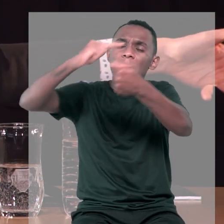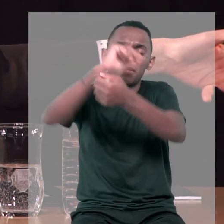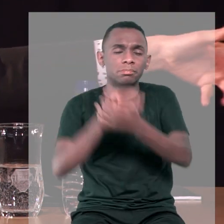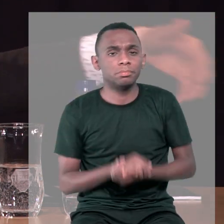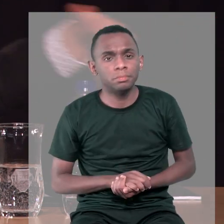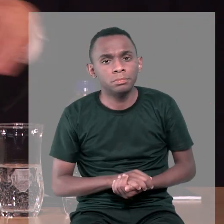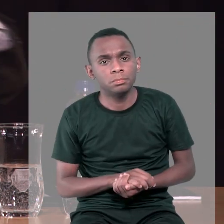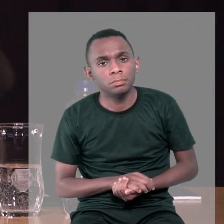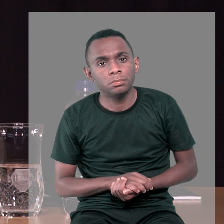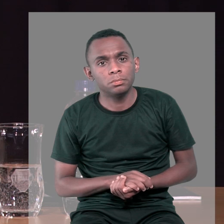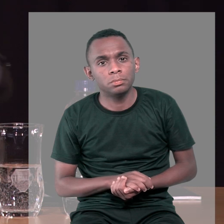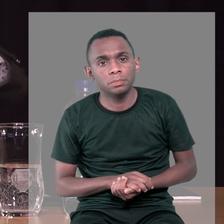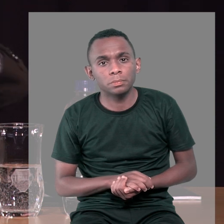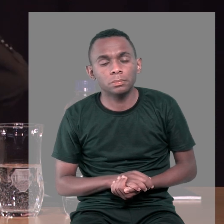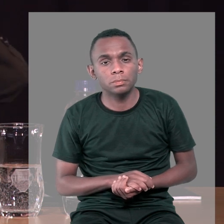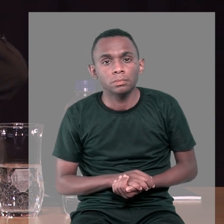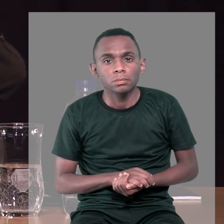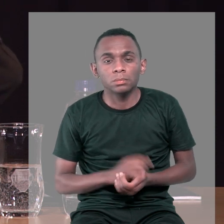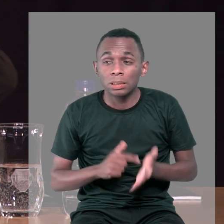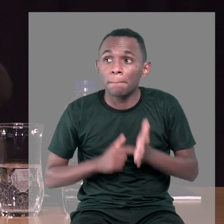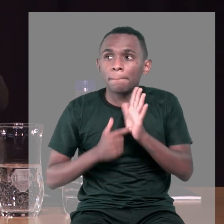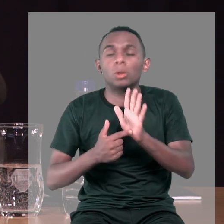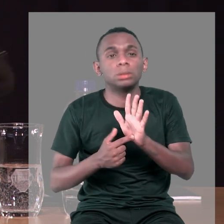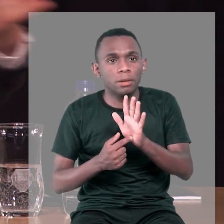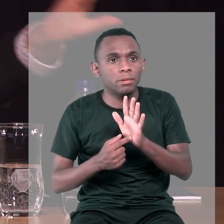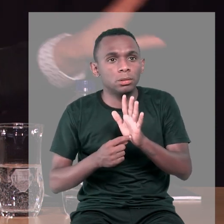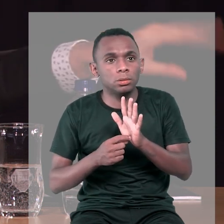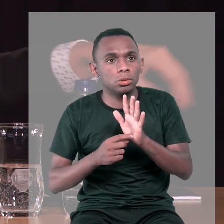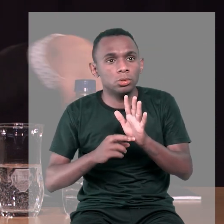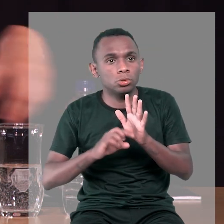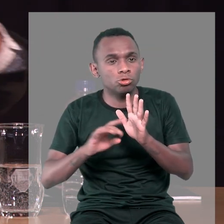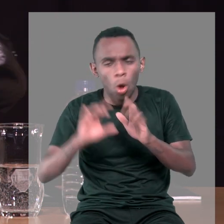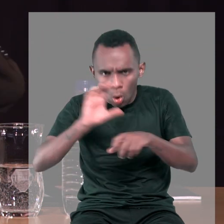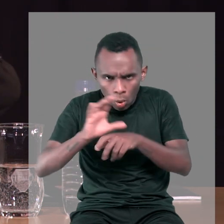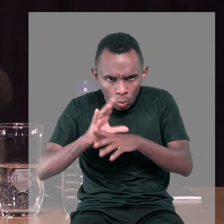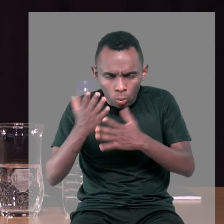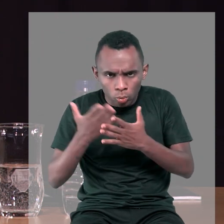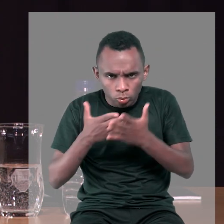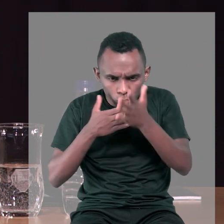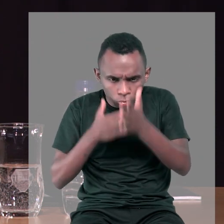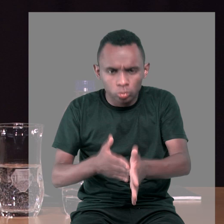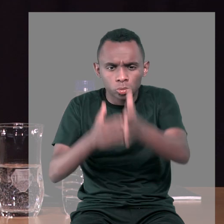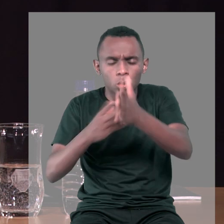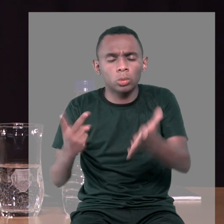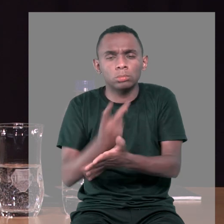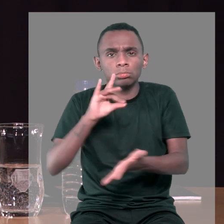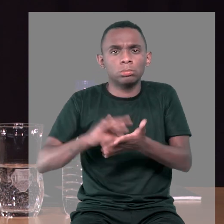pois que a raça ariana, a raça germânica, na verdade, era uma